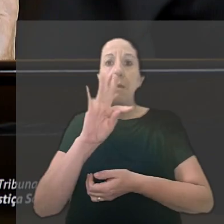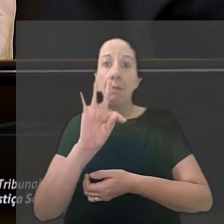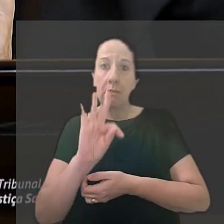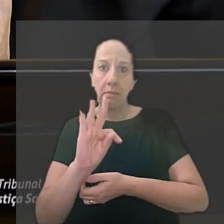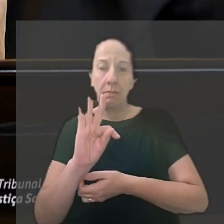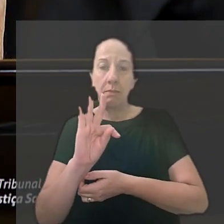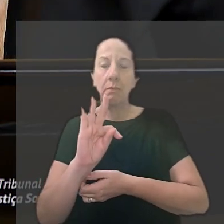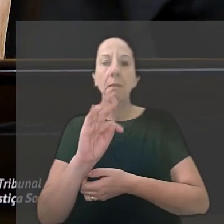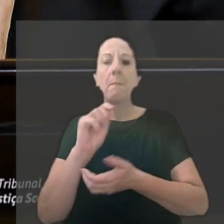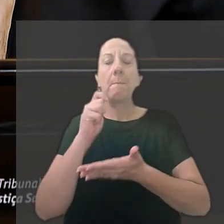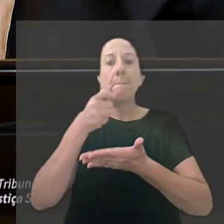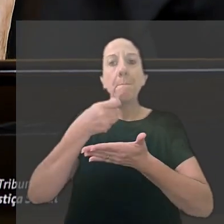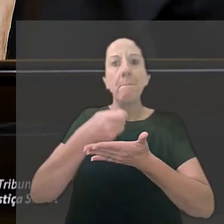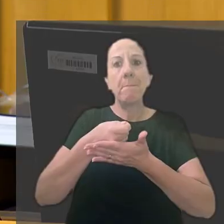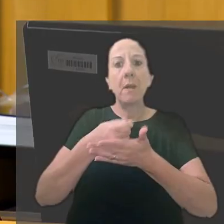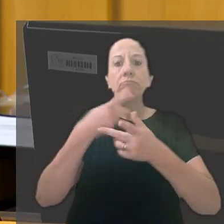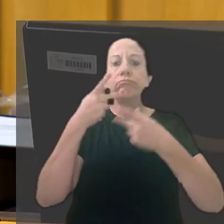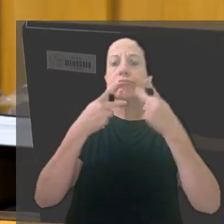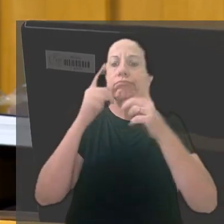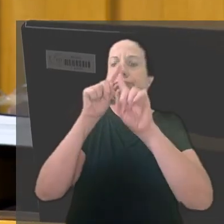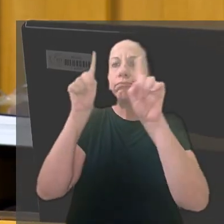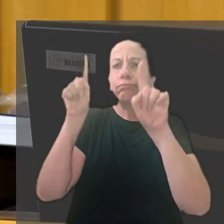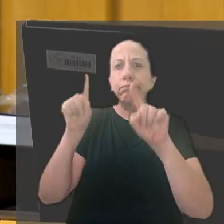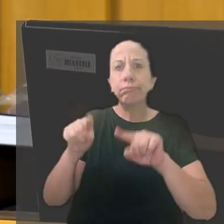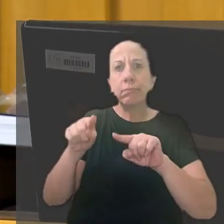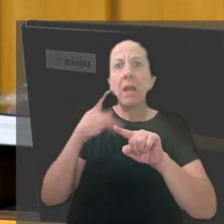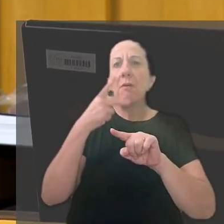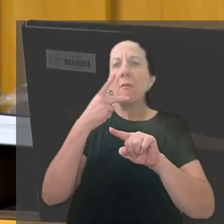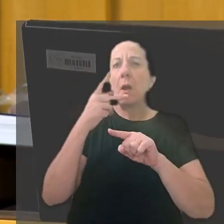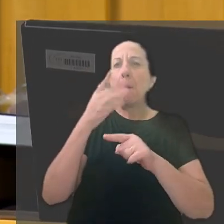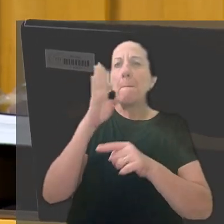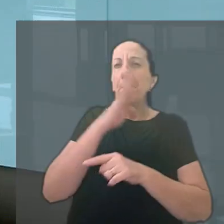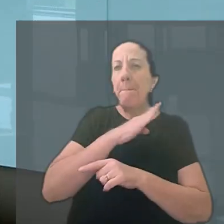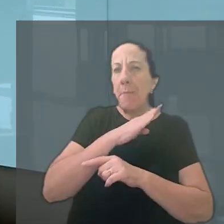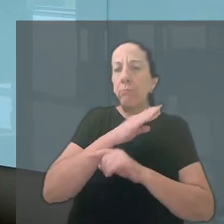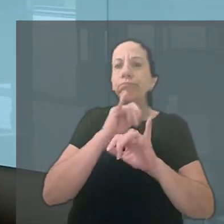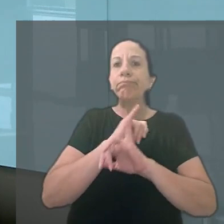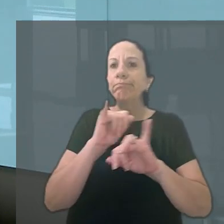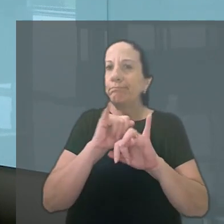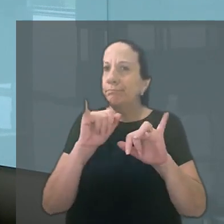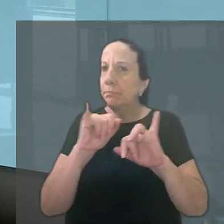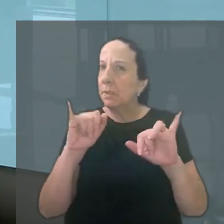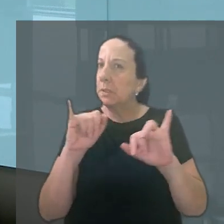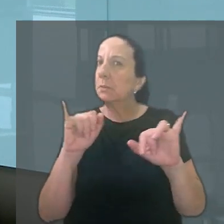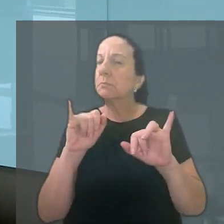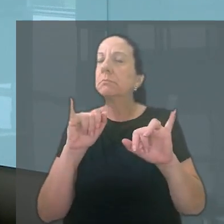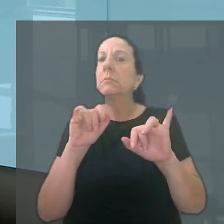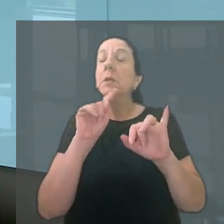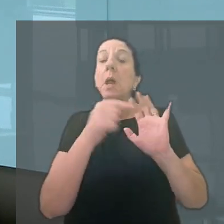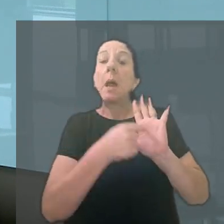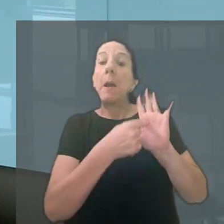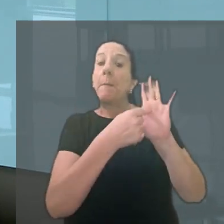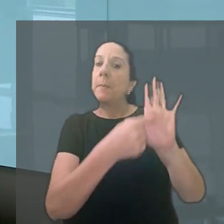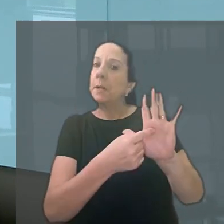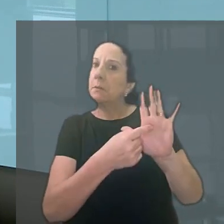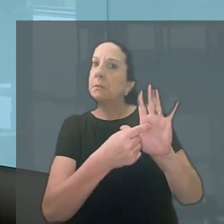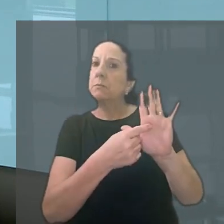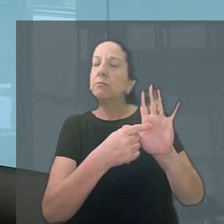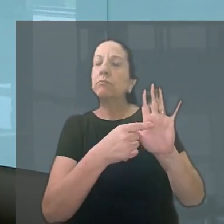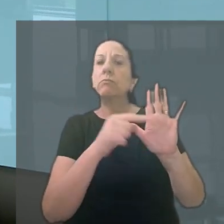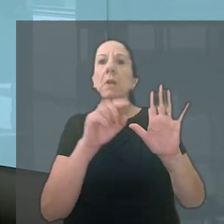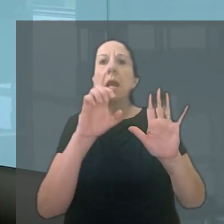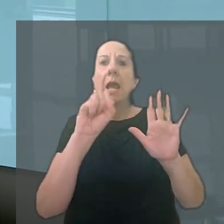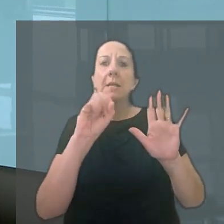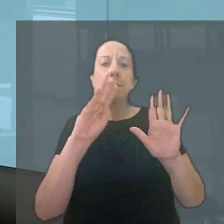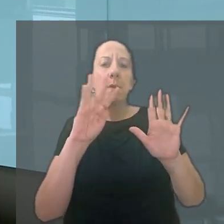SBT deve indenizar coreógrafa por comentário depreciativo feito em programa. Durante a programação, o apresentador e dono da